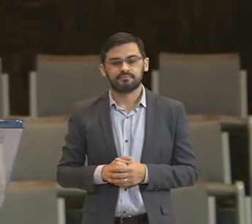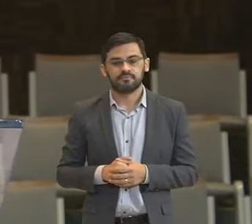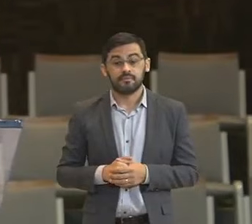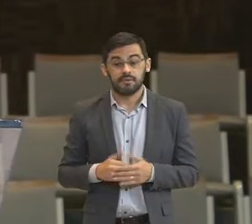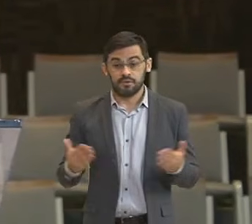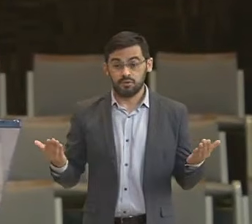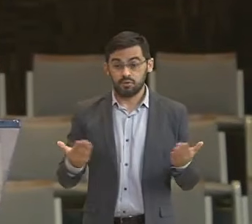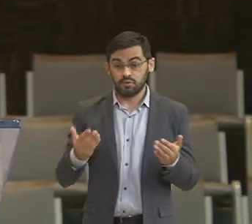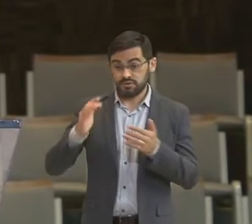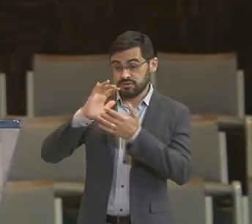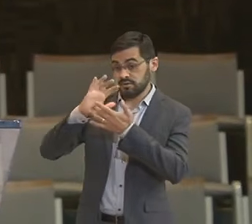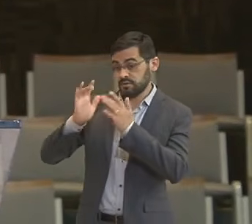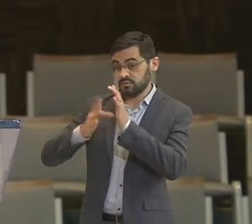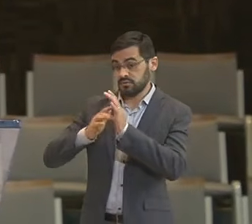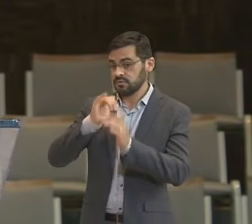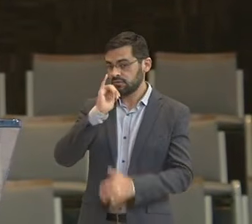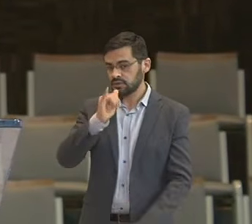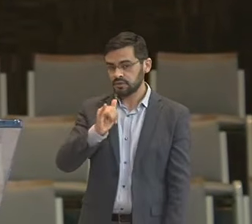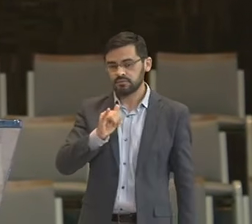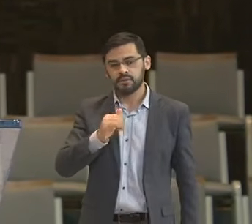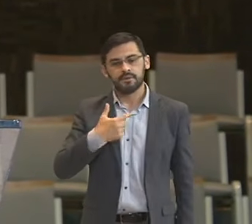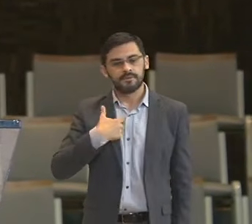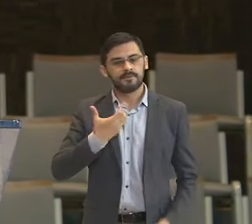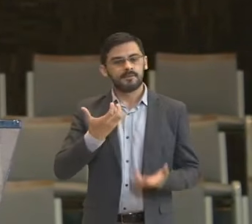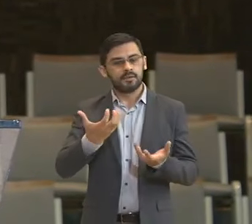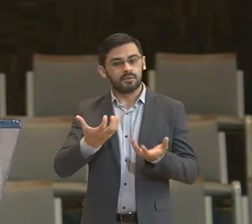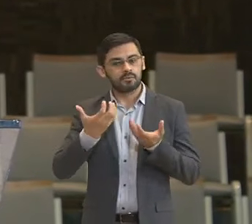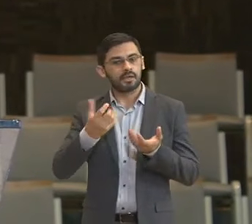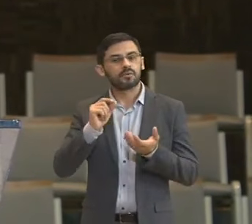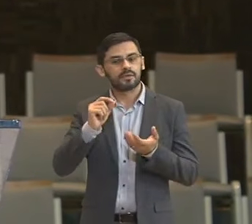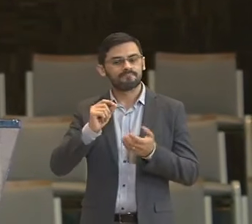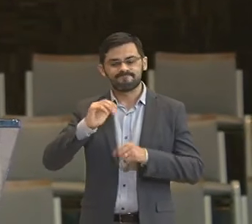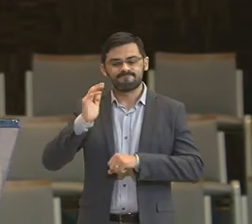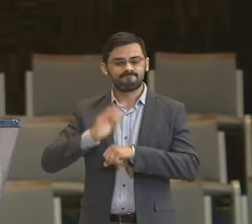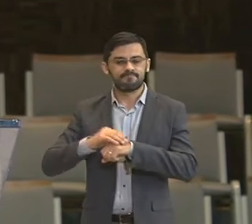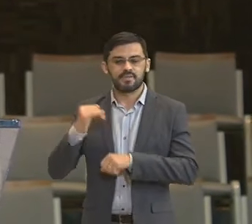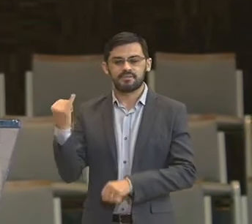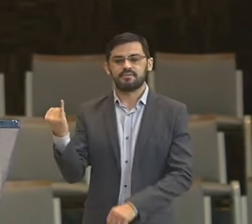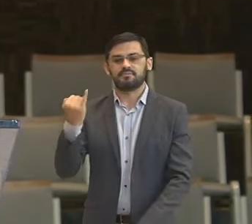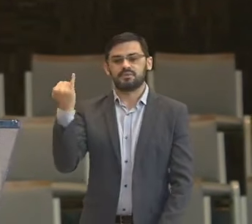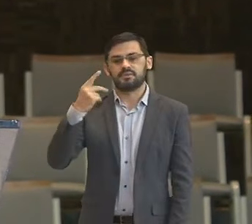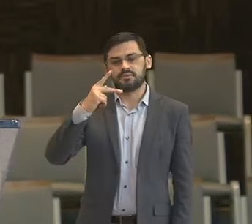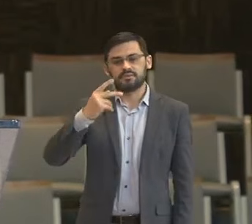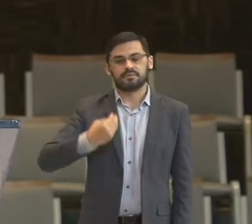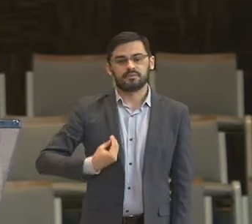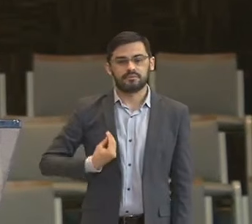E hoje Jesus está dizendo assim: deixa eu ser a prioridade na sua vida.